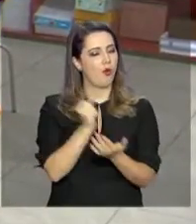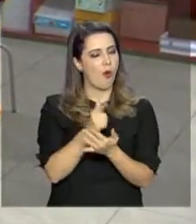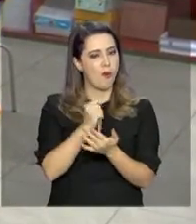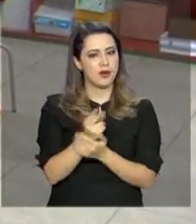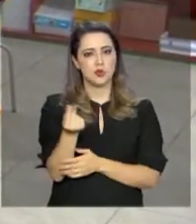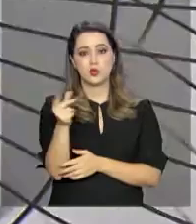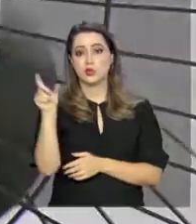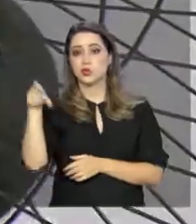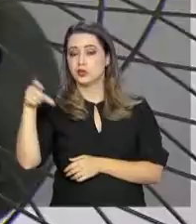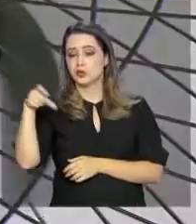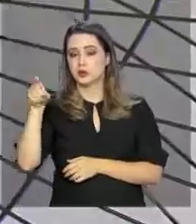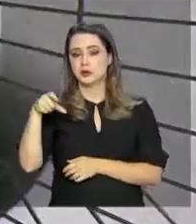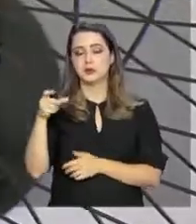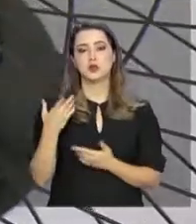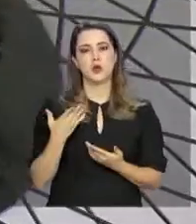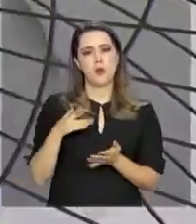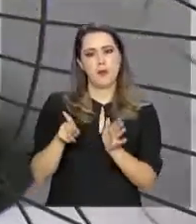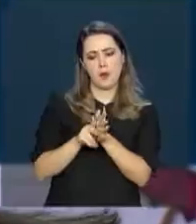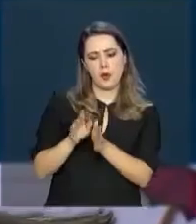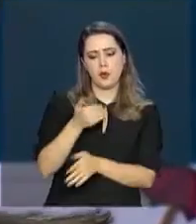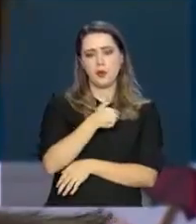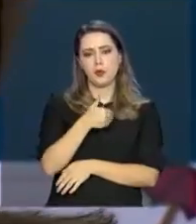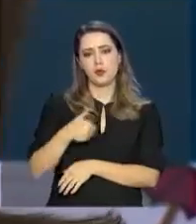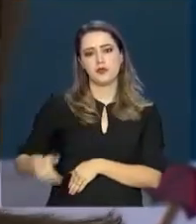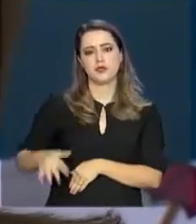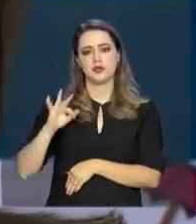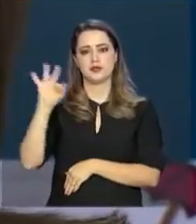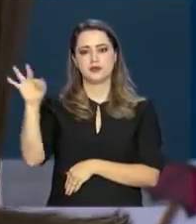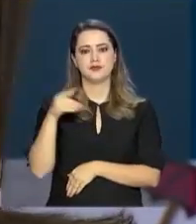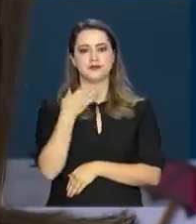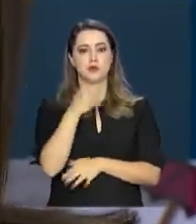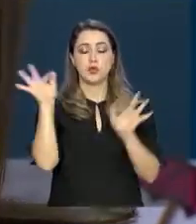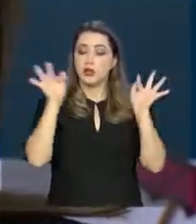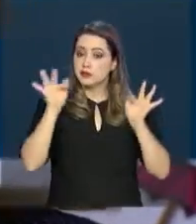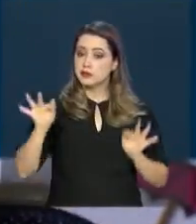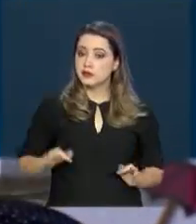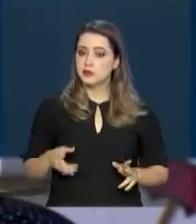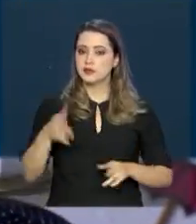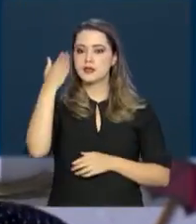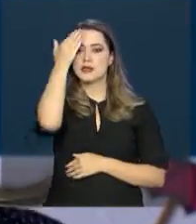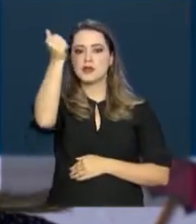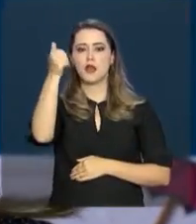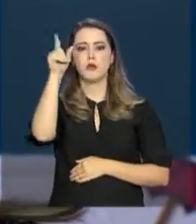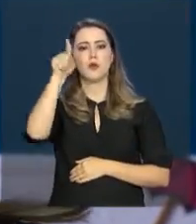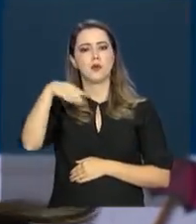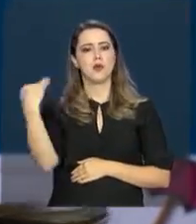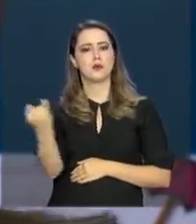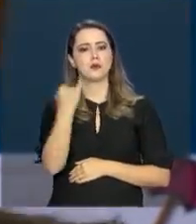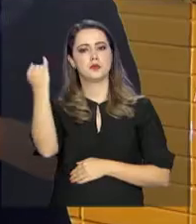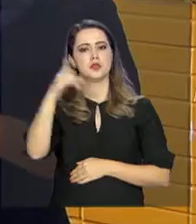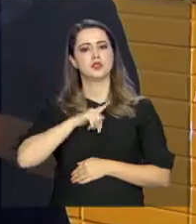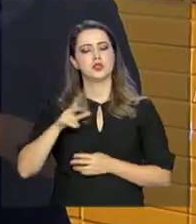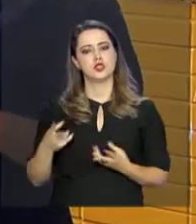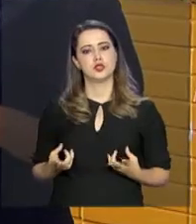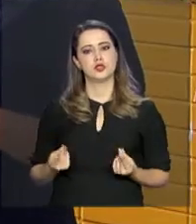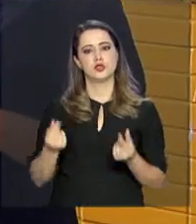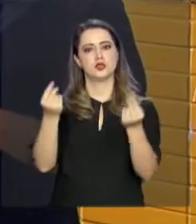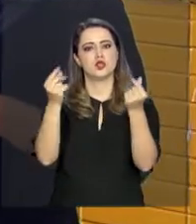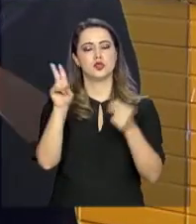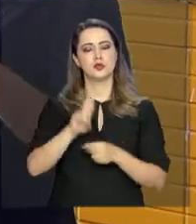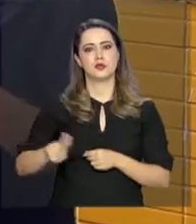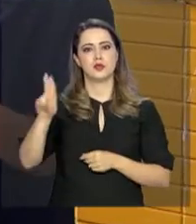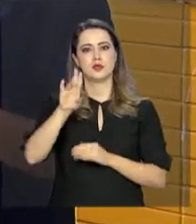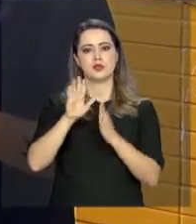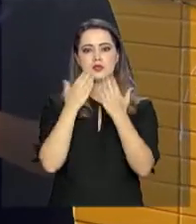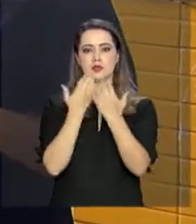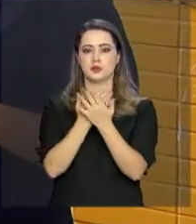recursos repassados pelo governo federal feliz a diretora sabe como é importante ter recursos para usar na